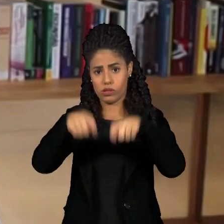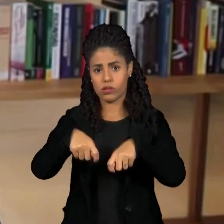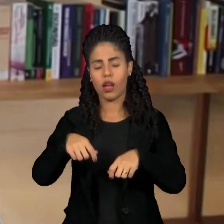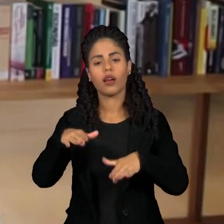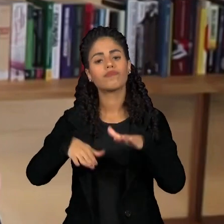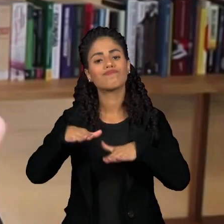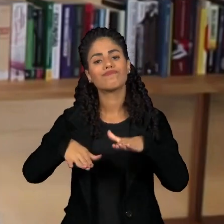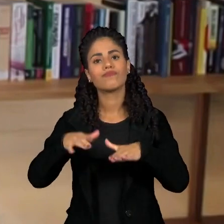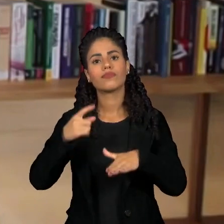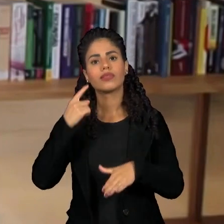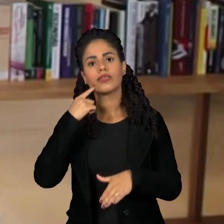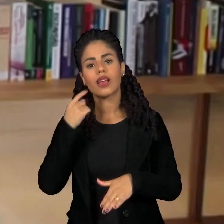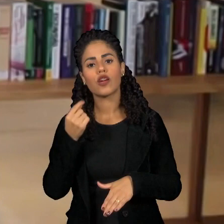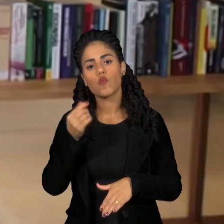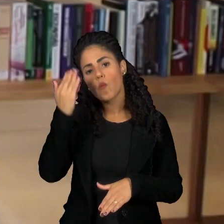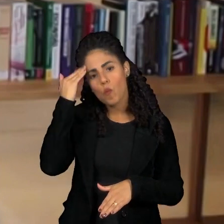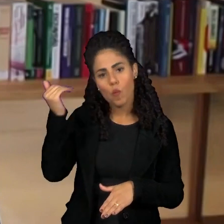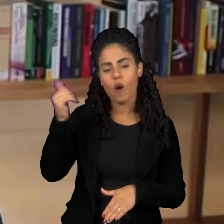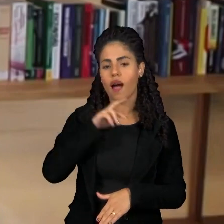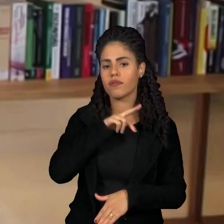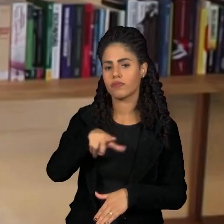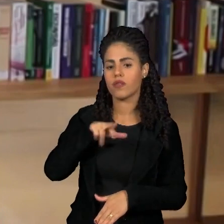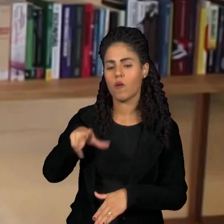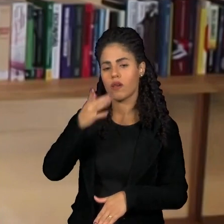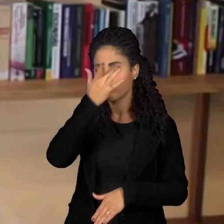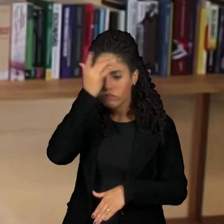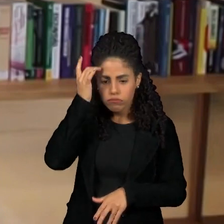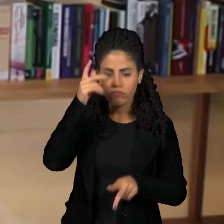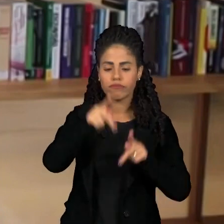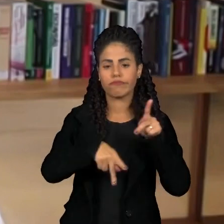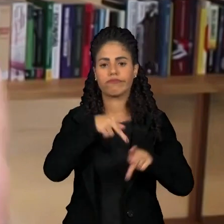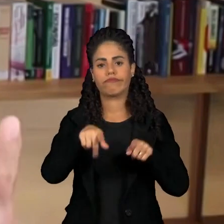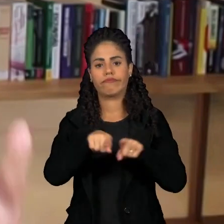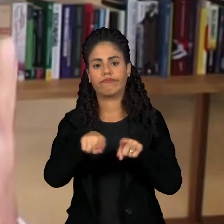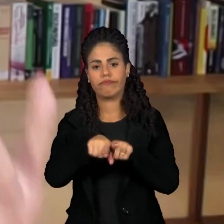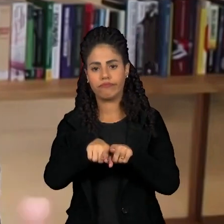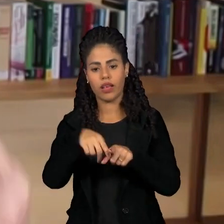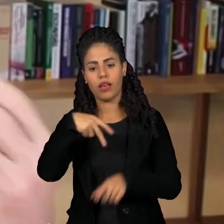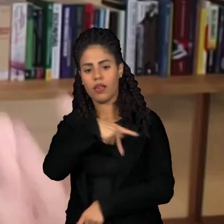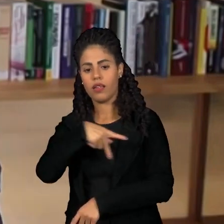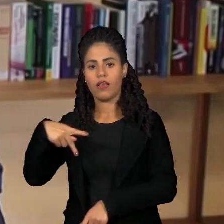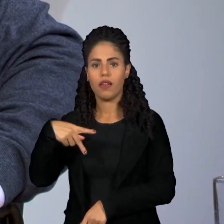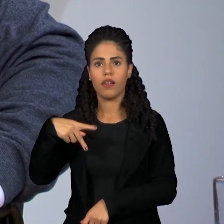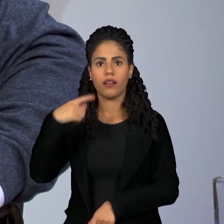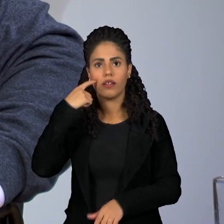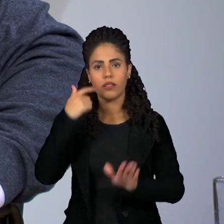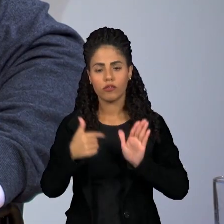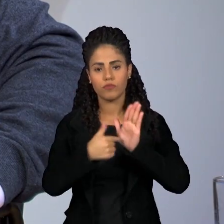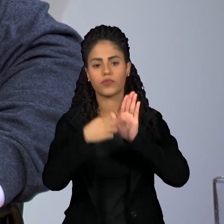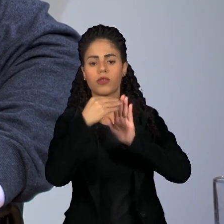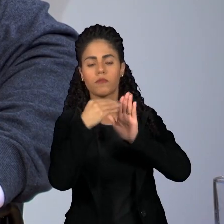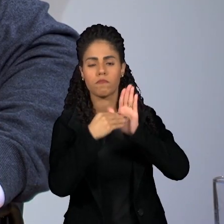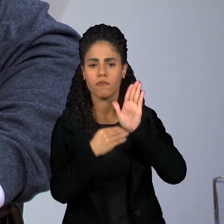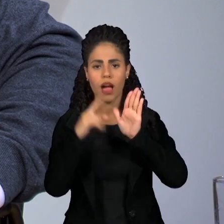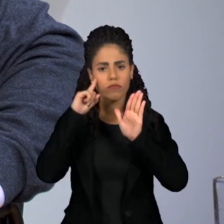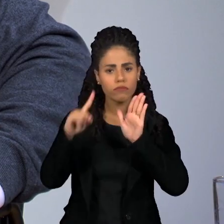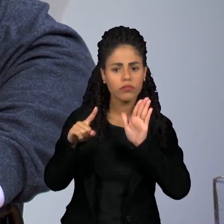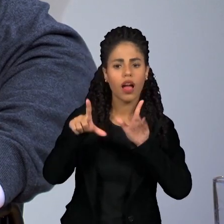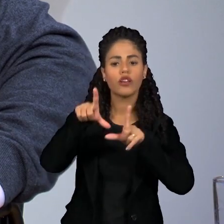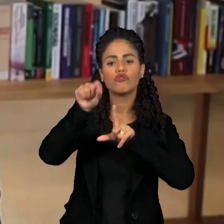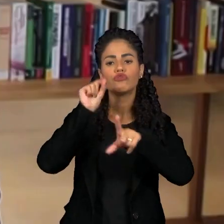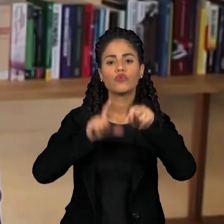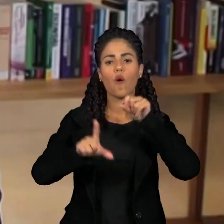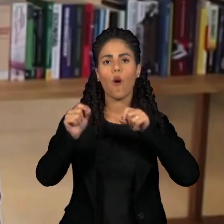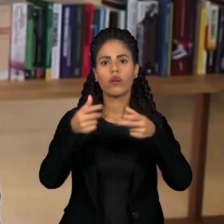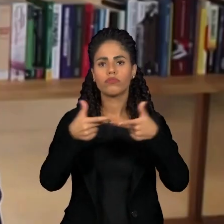muitas vezes são menos conhecidos pela população do que é o presidente, que a gente vê claramente uma pauta, uma agenda, né, e vota, escolhe essa pauta, essa